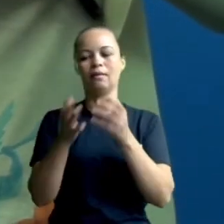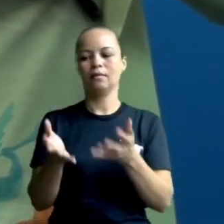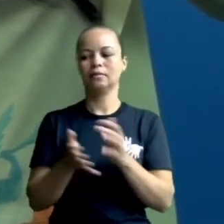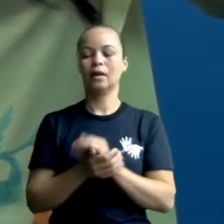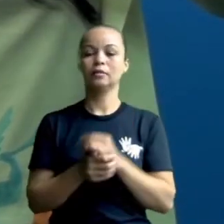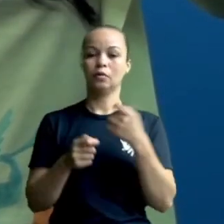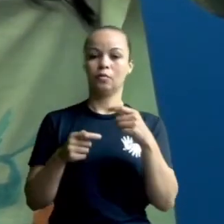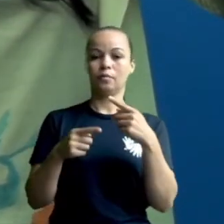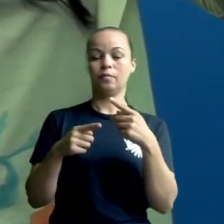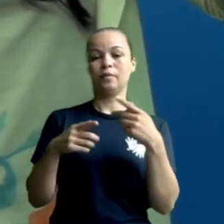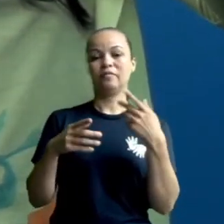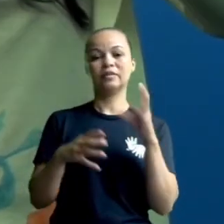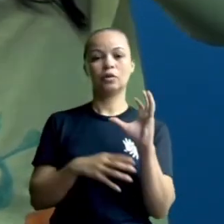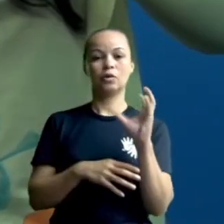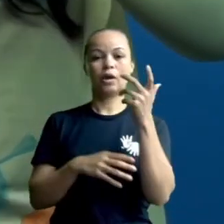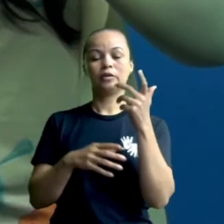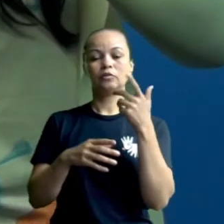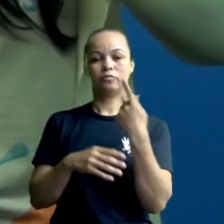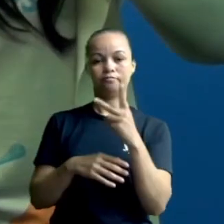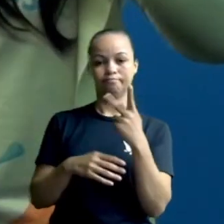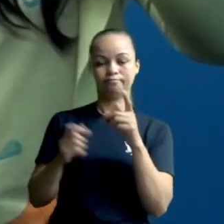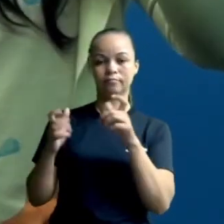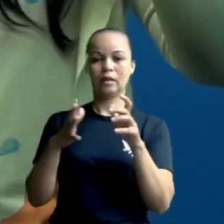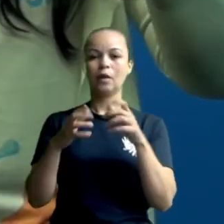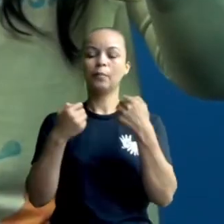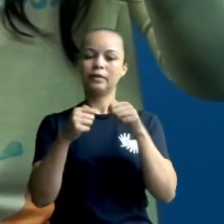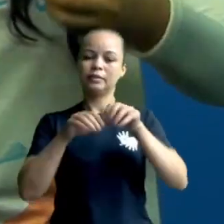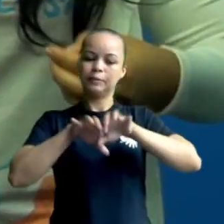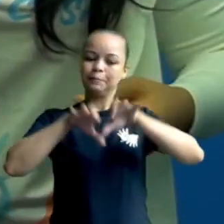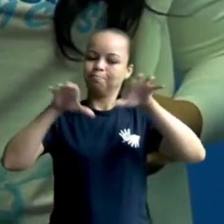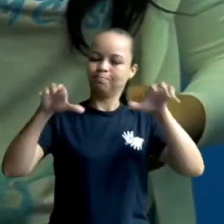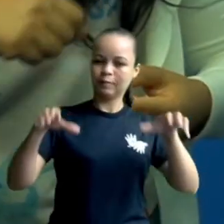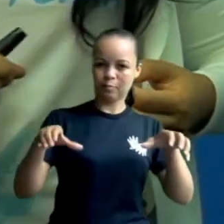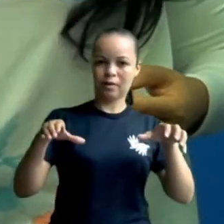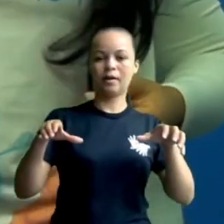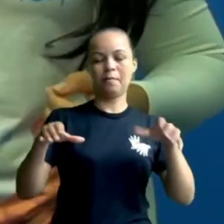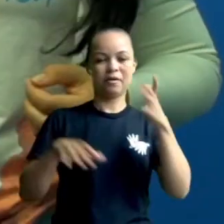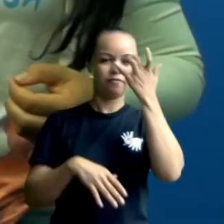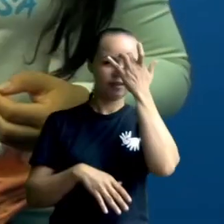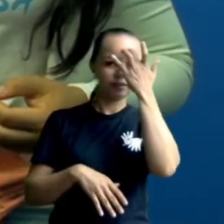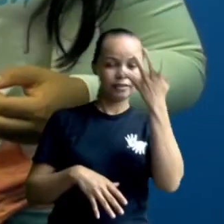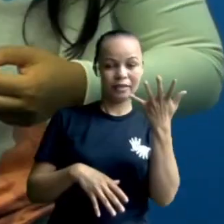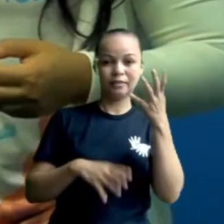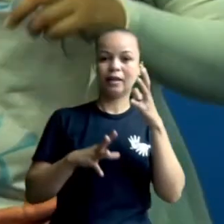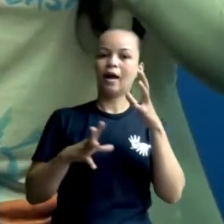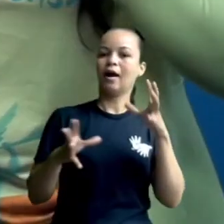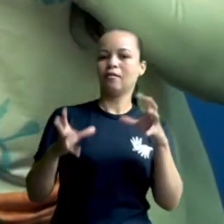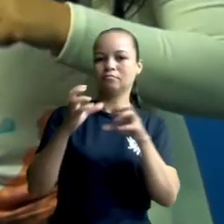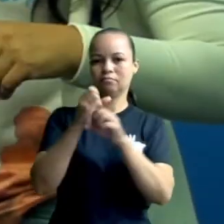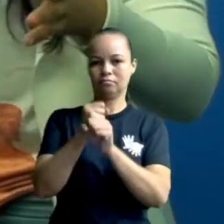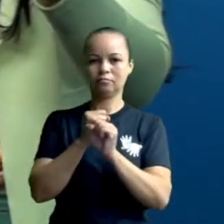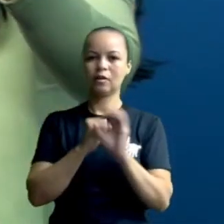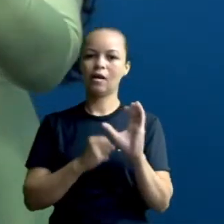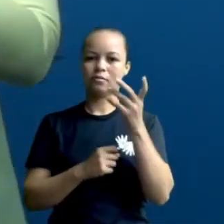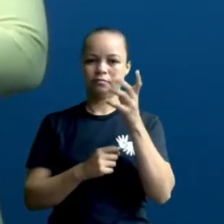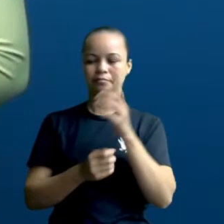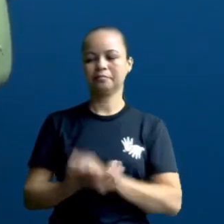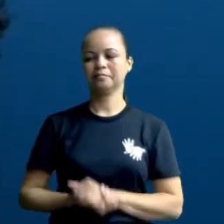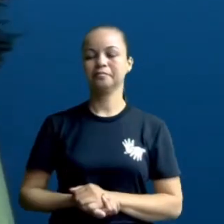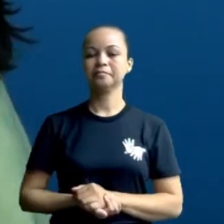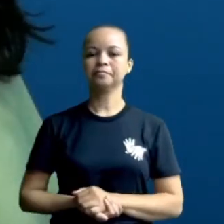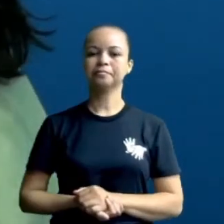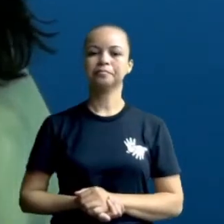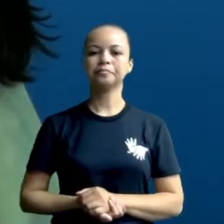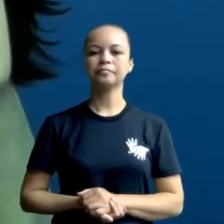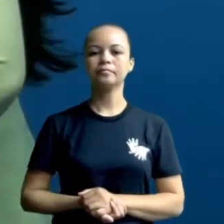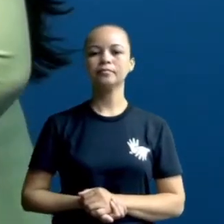ter que decompor, eu vou ter que separar para facilitar o meu resultado, tá certo? Então, vamos calcular